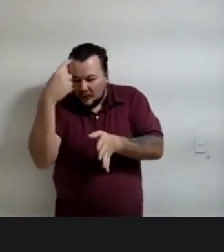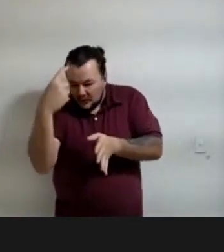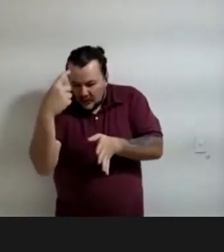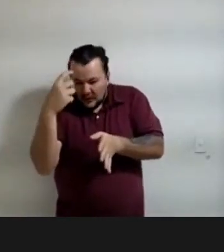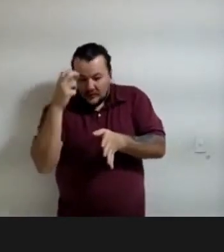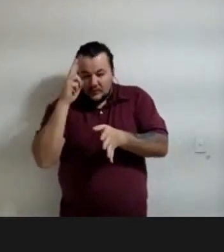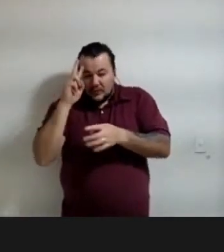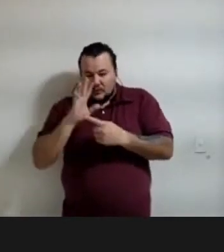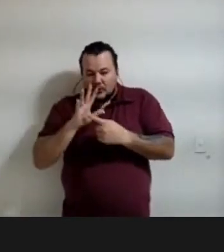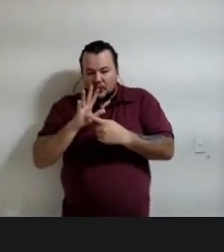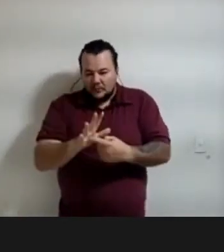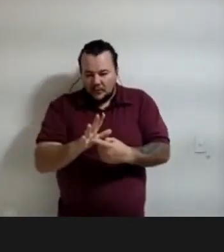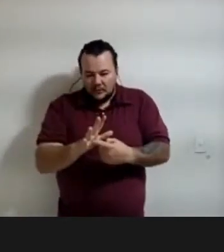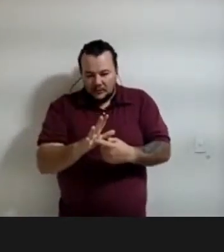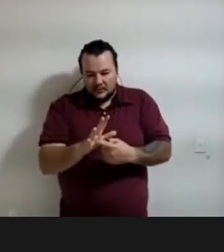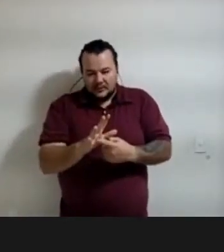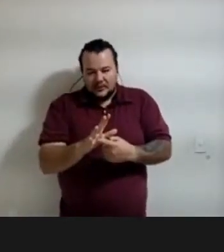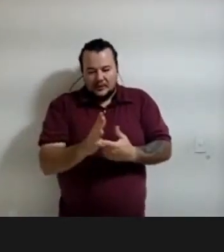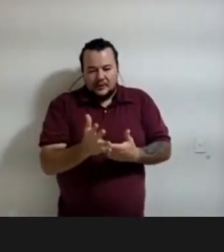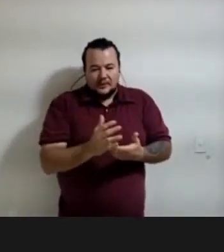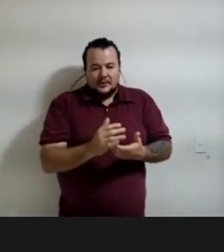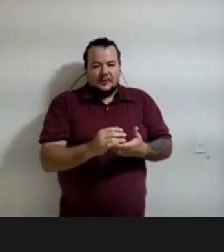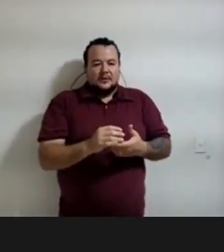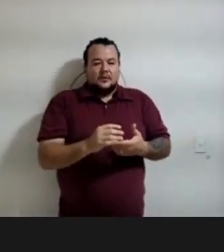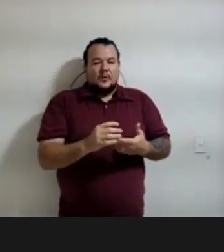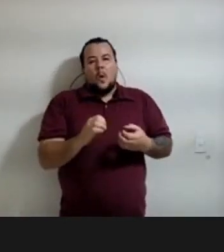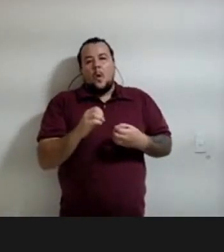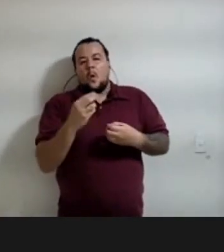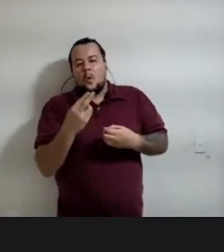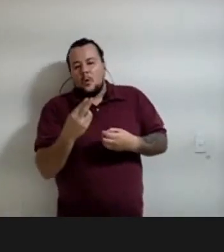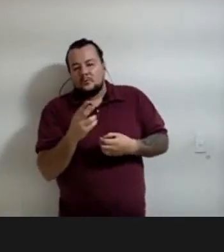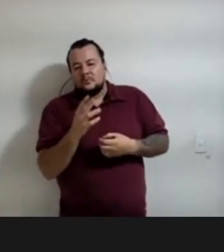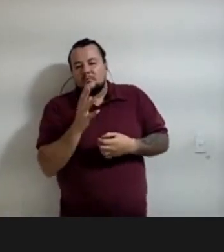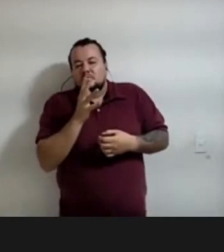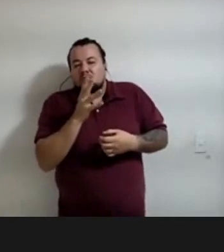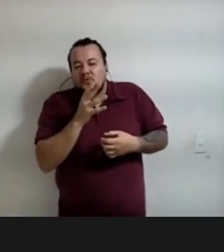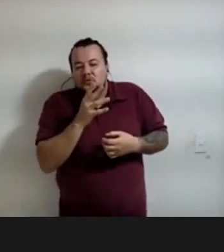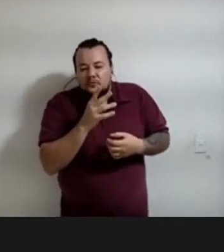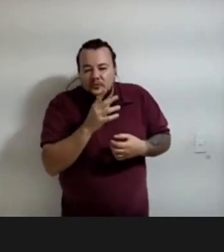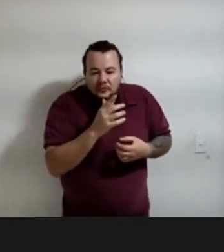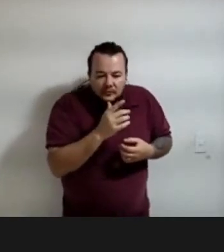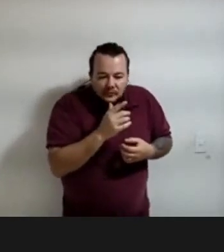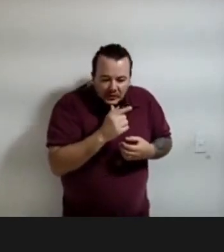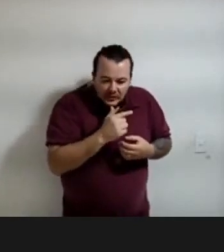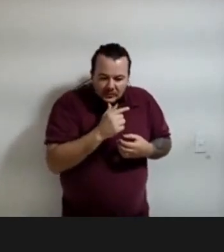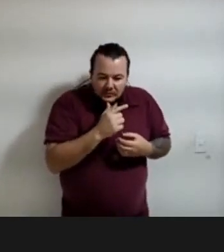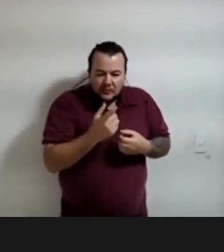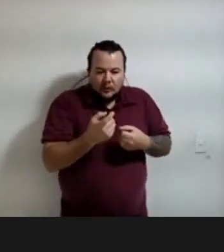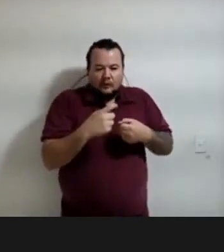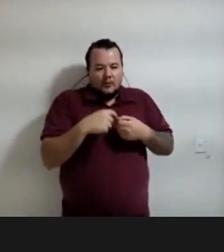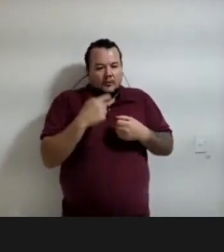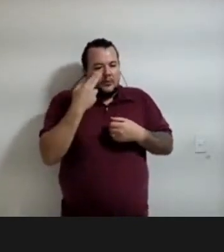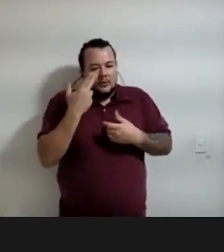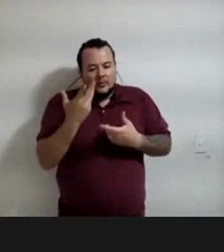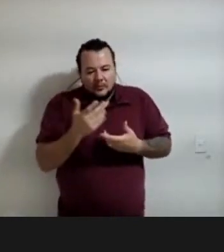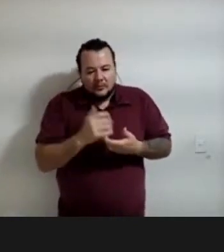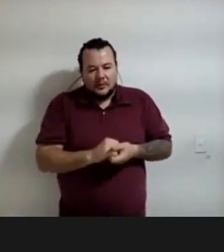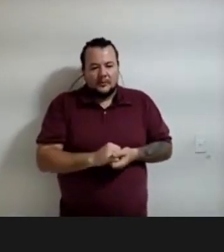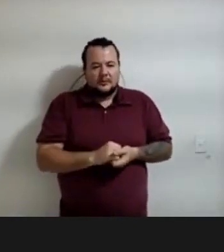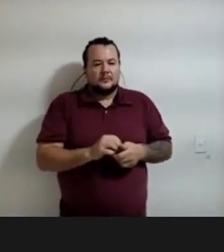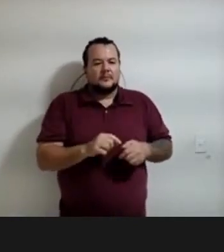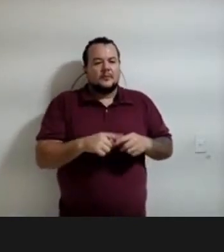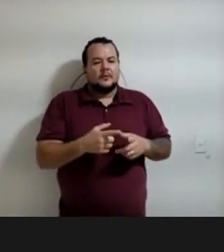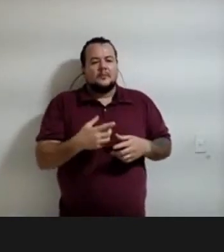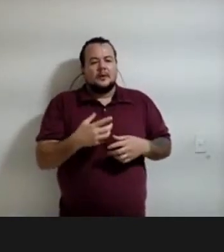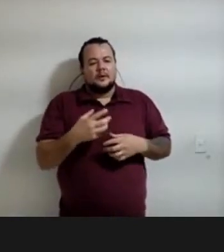irreversíveis, se não ao menos de lenta reversão. Ainda me recordo, com certa angústia, mas hoje